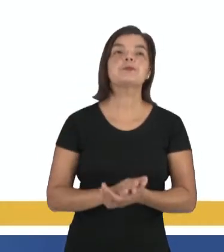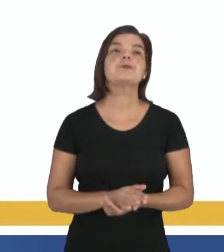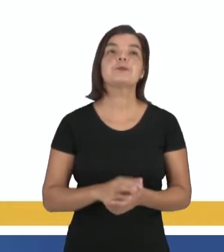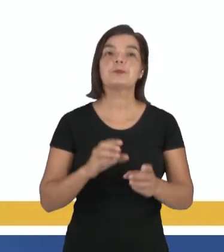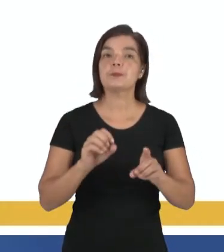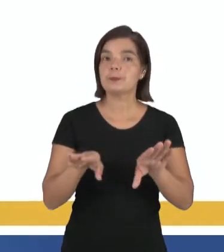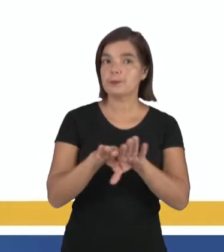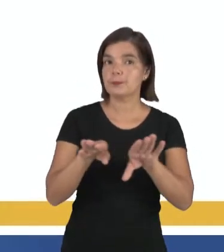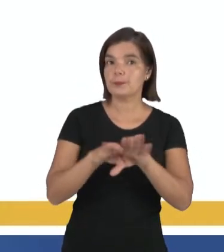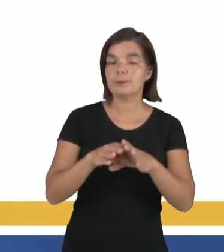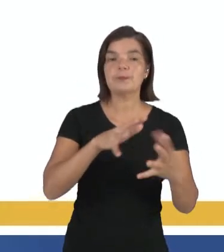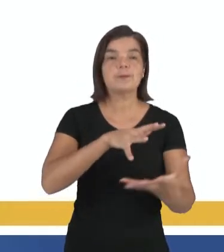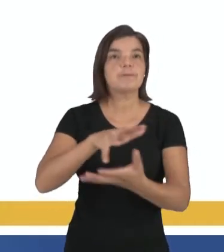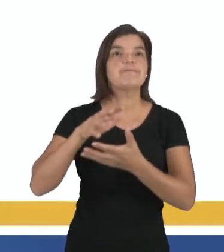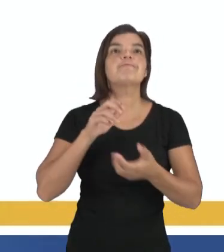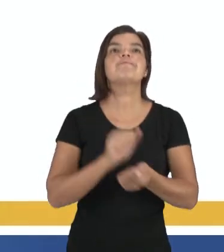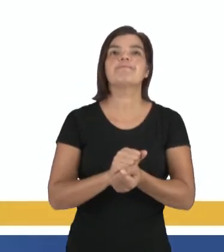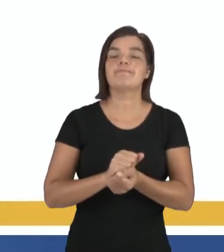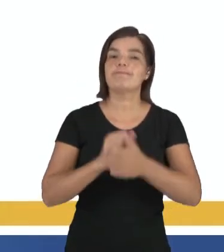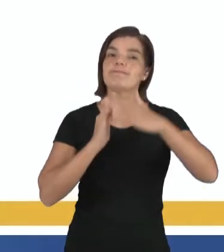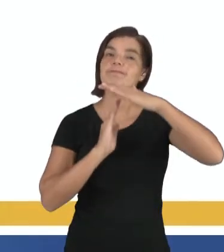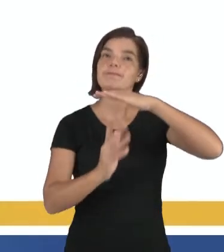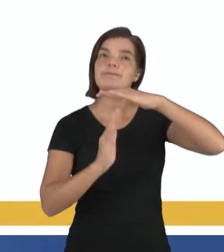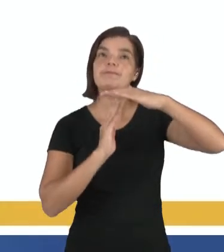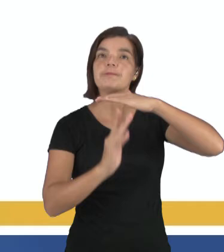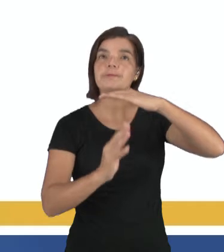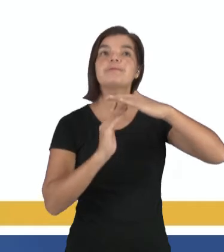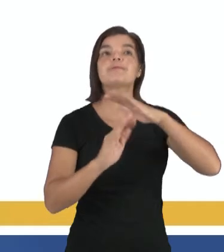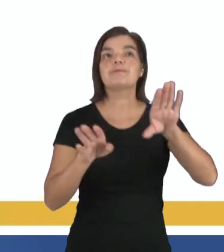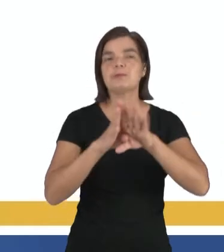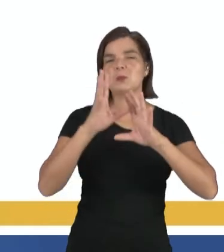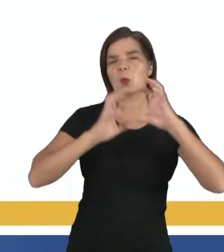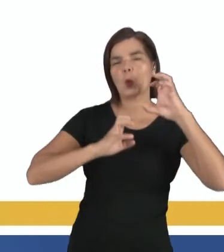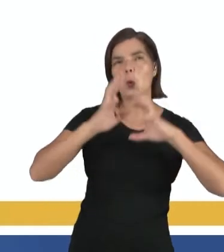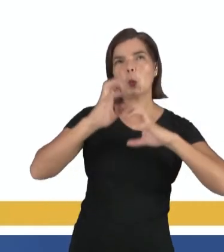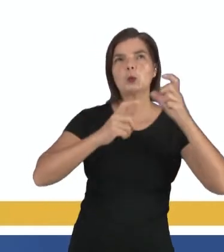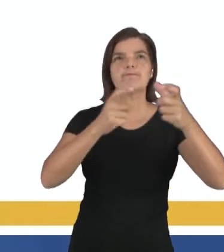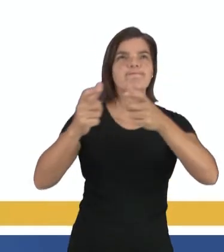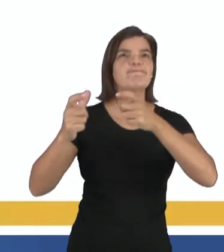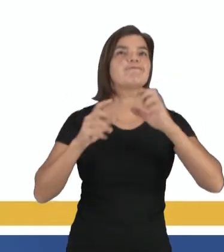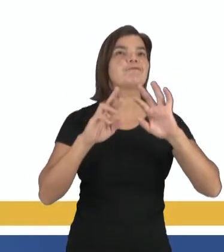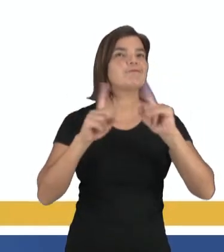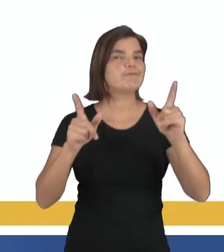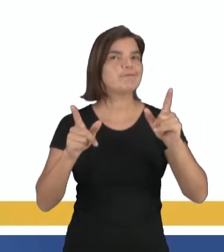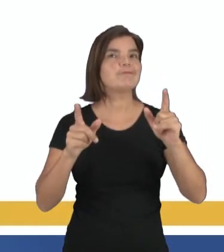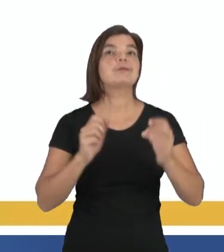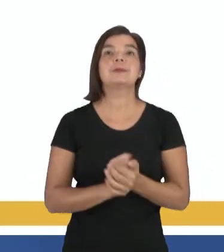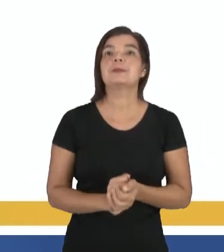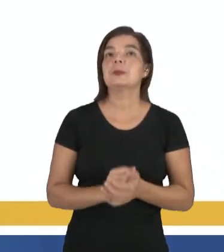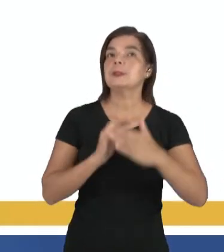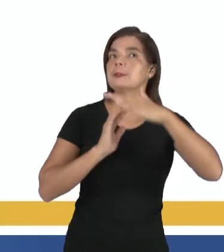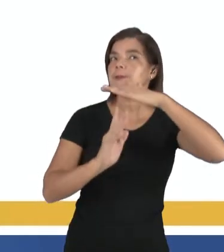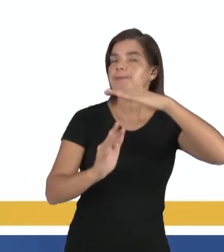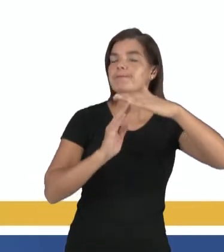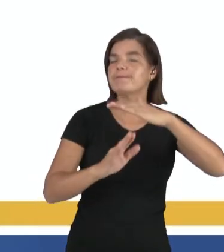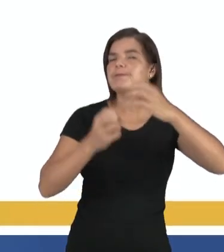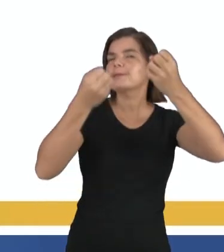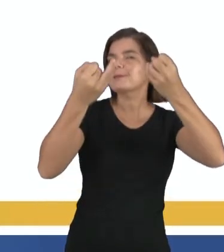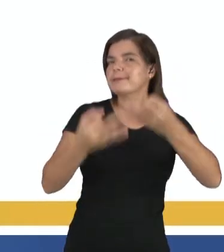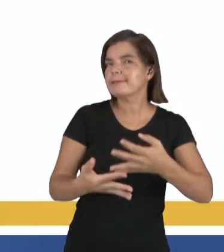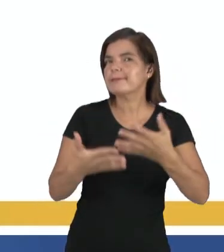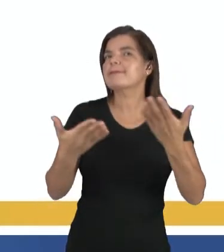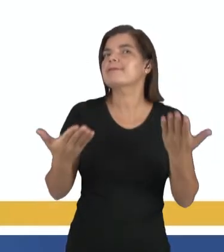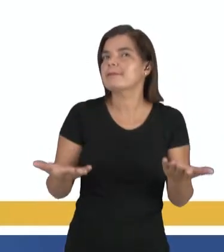da dinâmica demográfica mundial é a migração internacional, que recria conflitos espaciais de diferentes ordens. Esse tipo